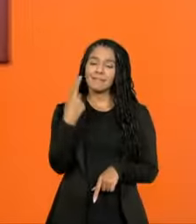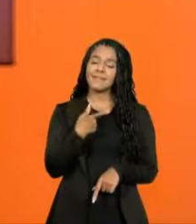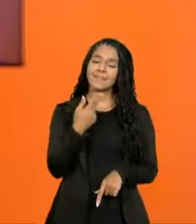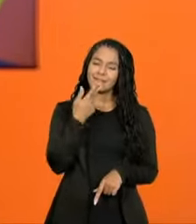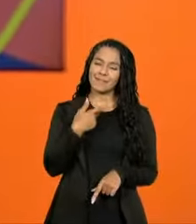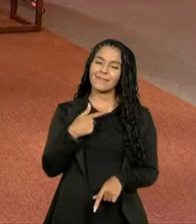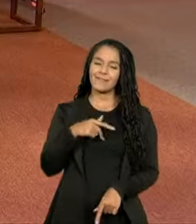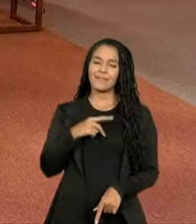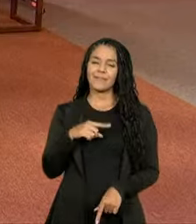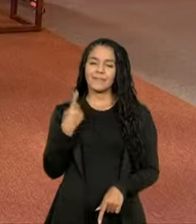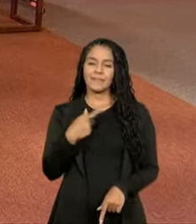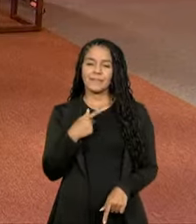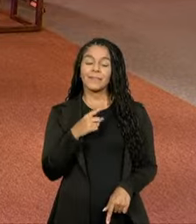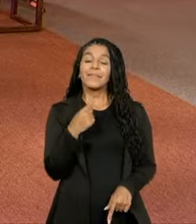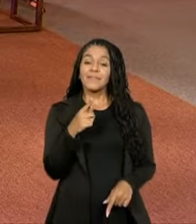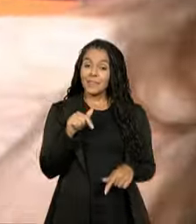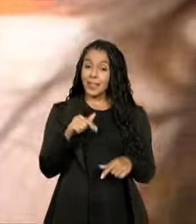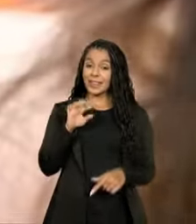abanar a Thalita,